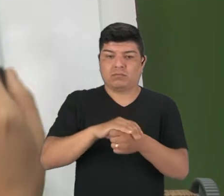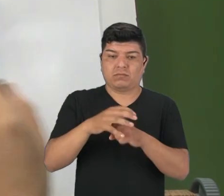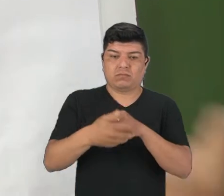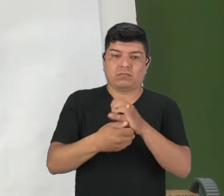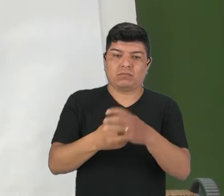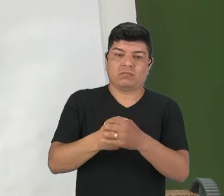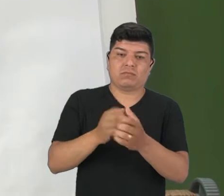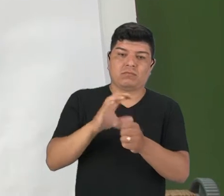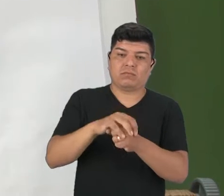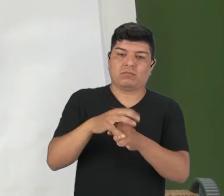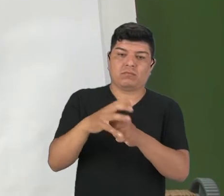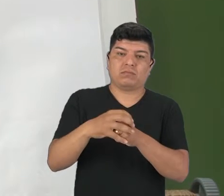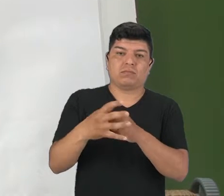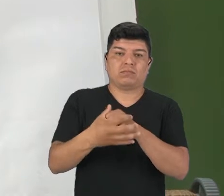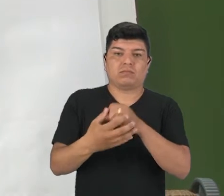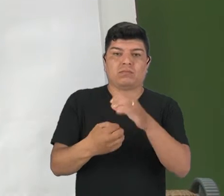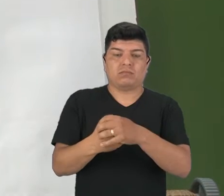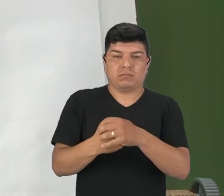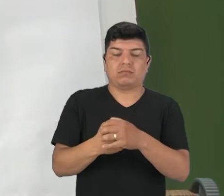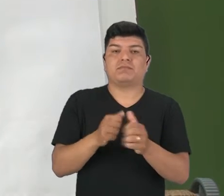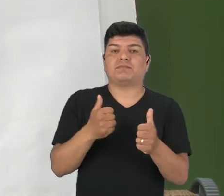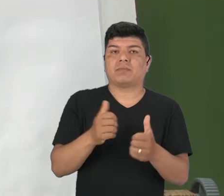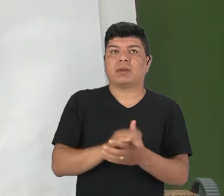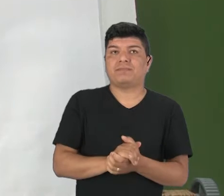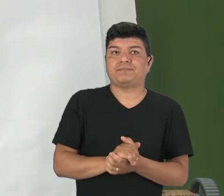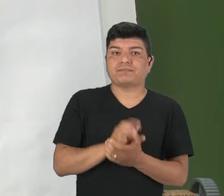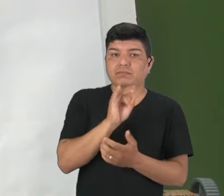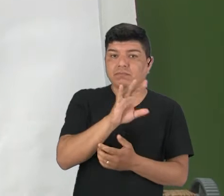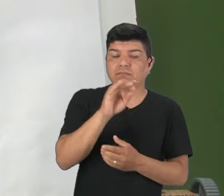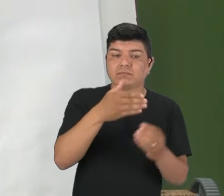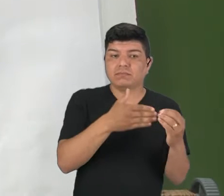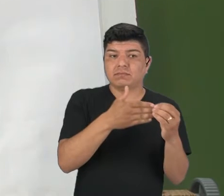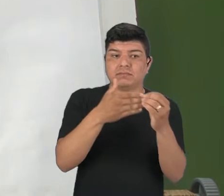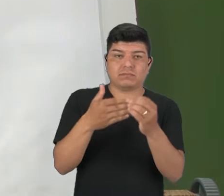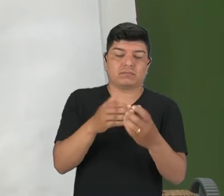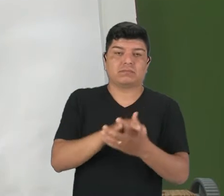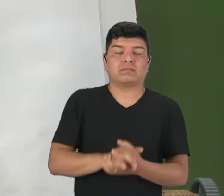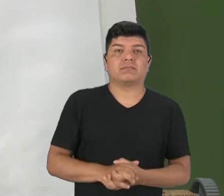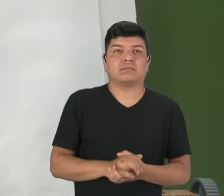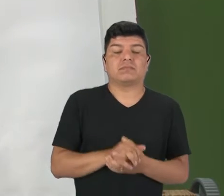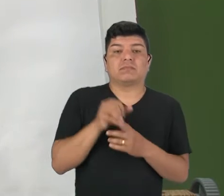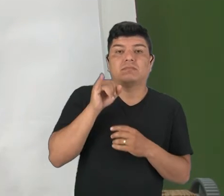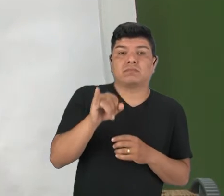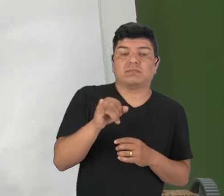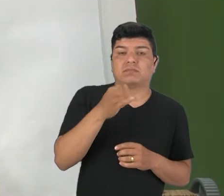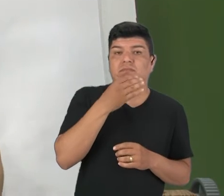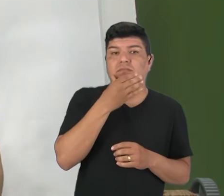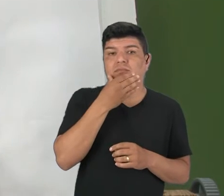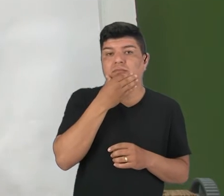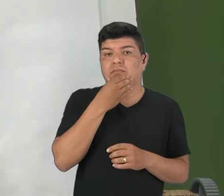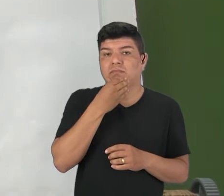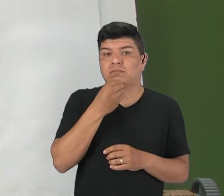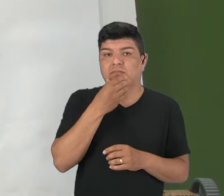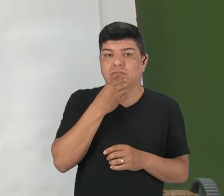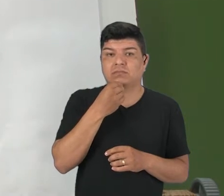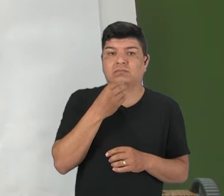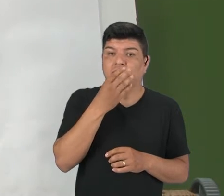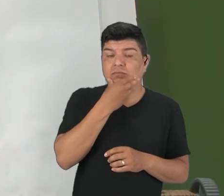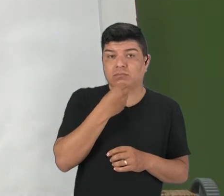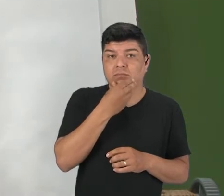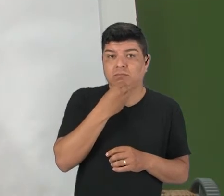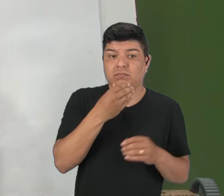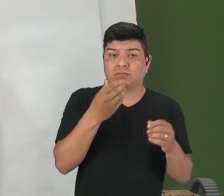e o lobo come a cabra. Então eu vou levar um de cada vez. Vamos lá. Se o agricultor pegar o repolho